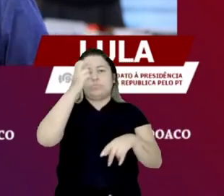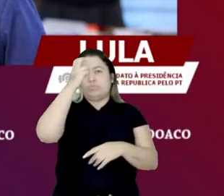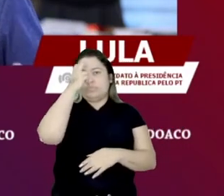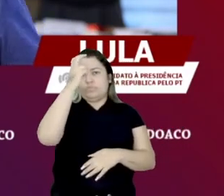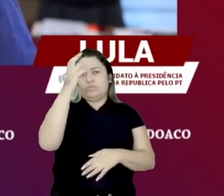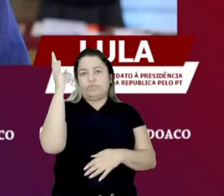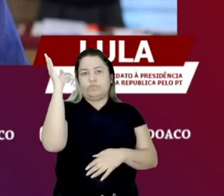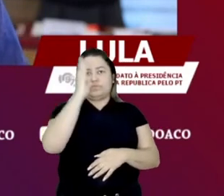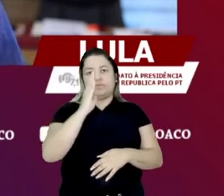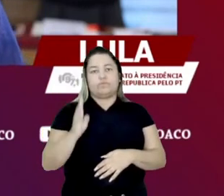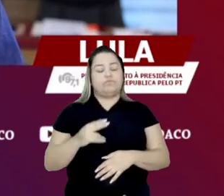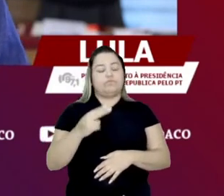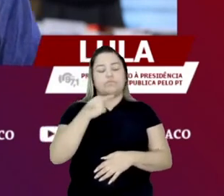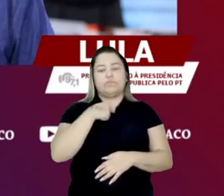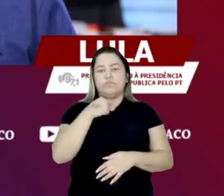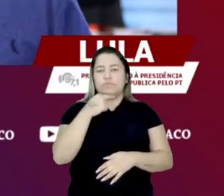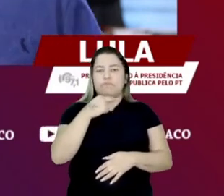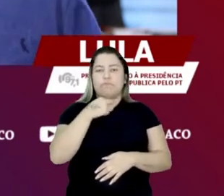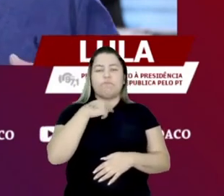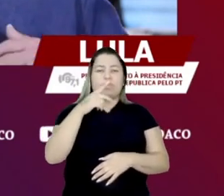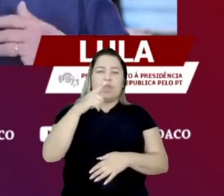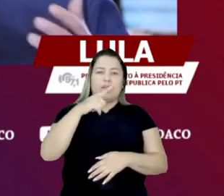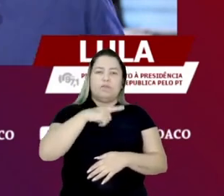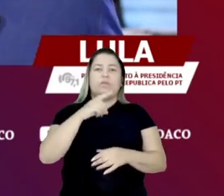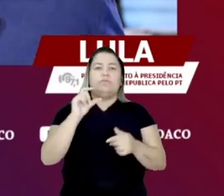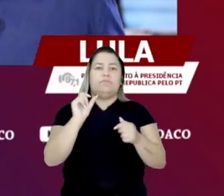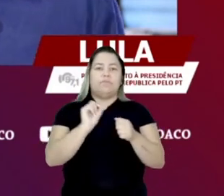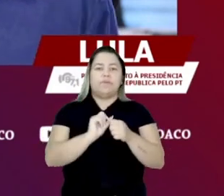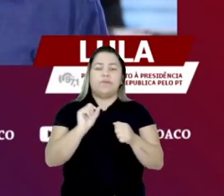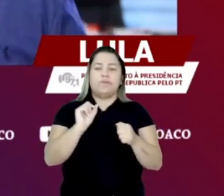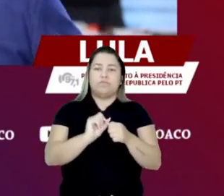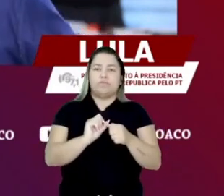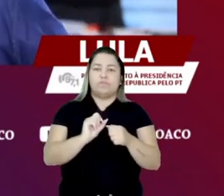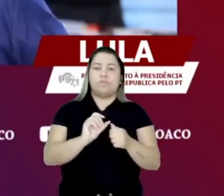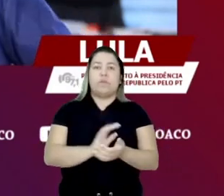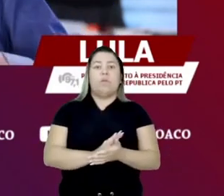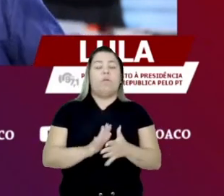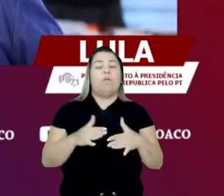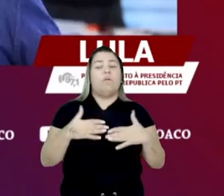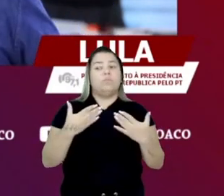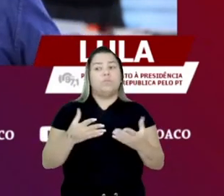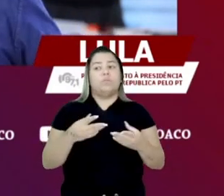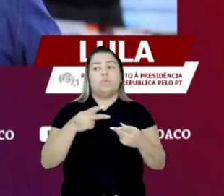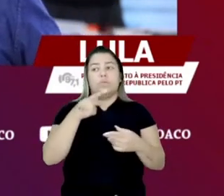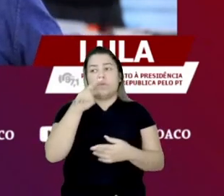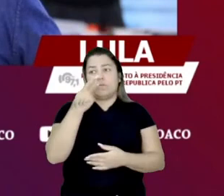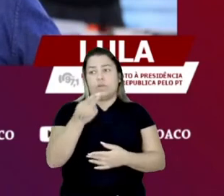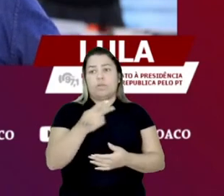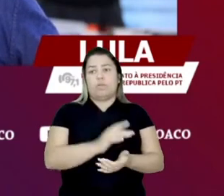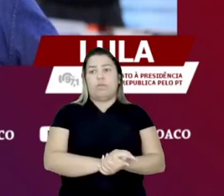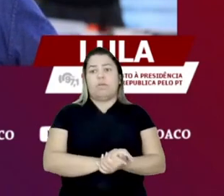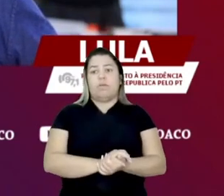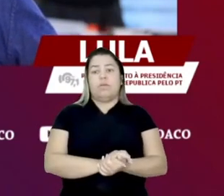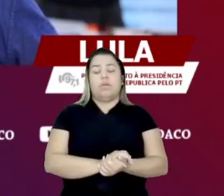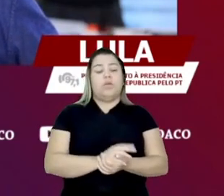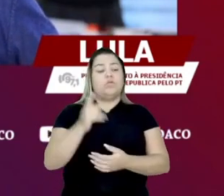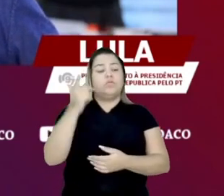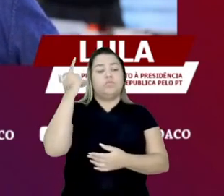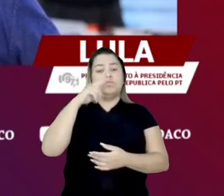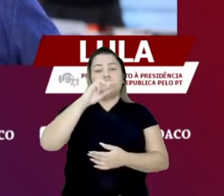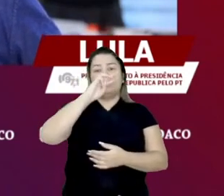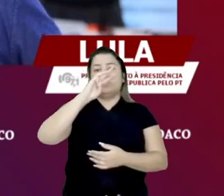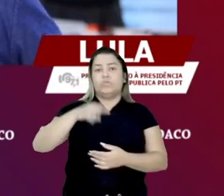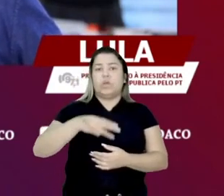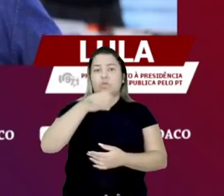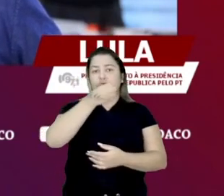de jornalistas espalhados por esse país, de cidadãos comuns da sociedade, de internautas. São vocês que vão dizer. O que eu